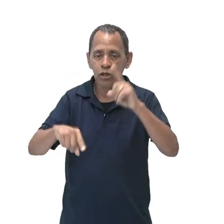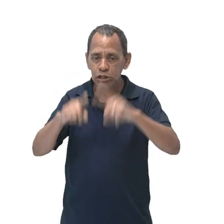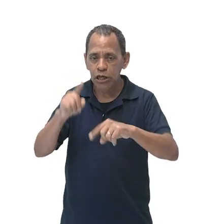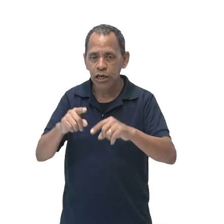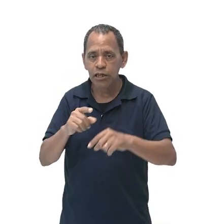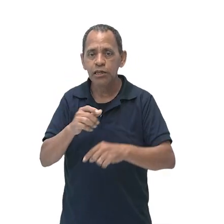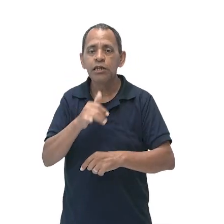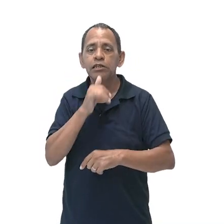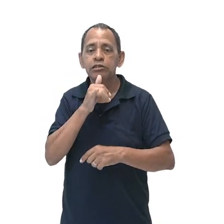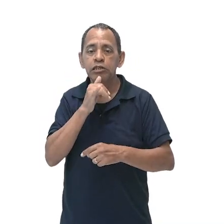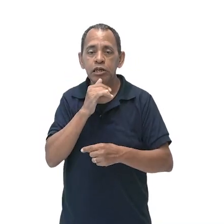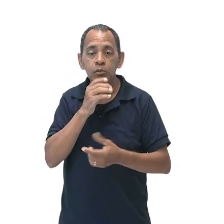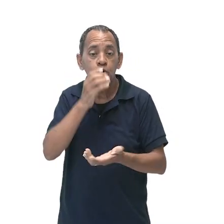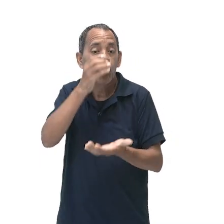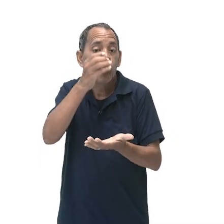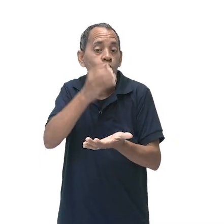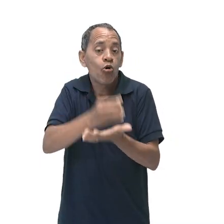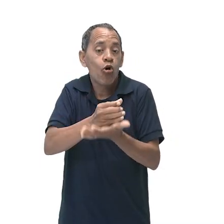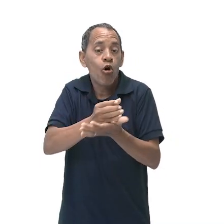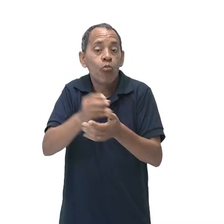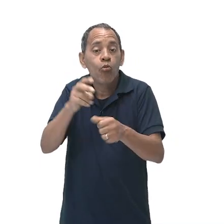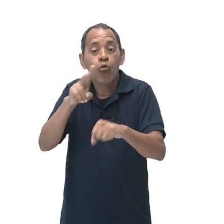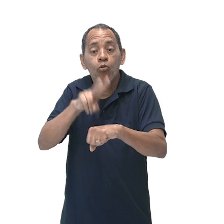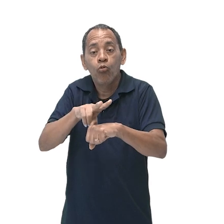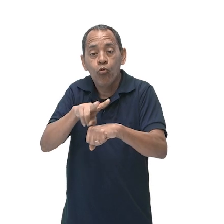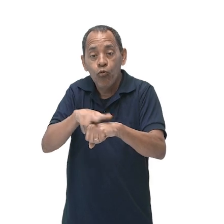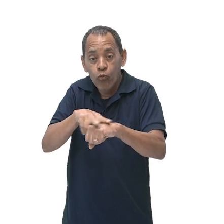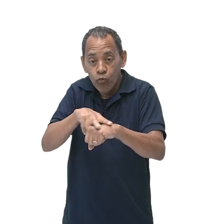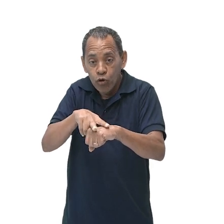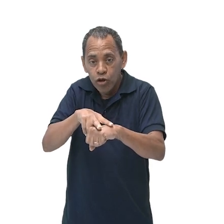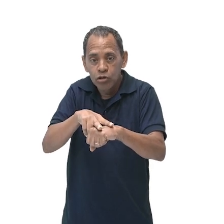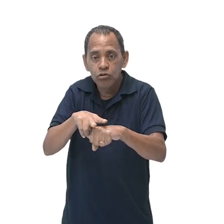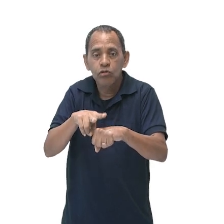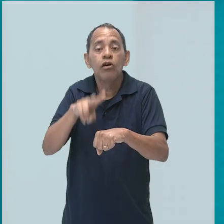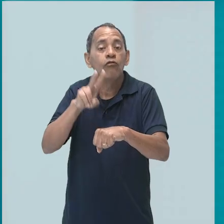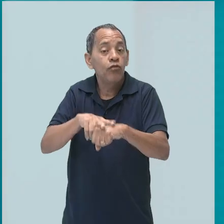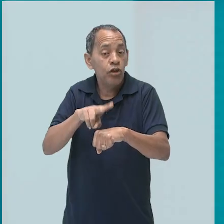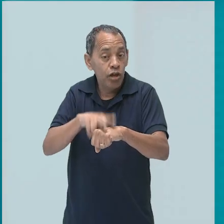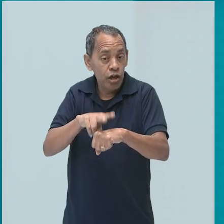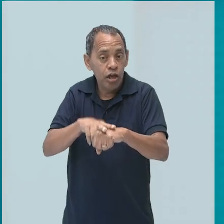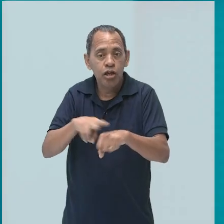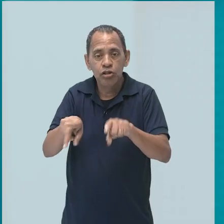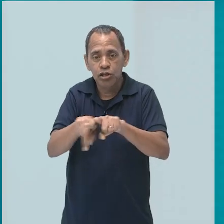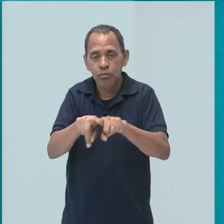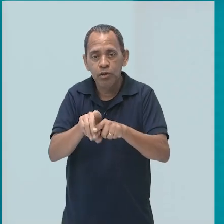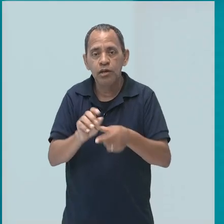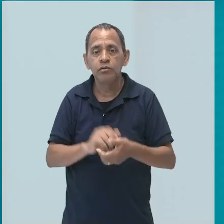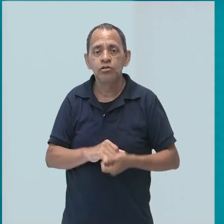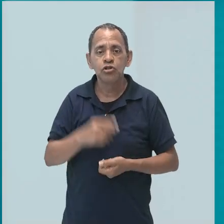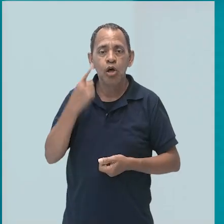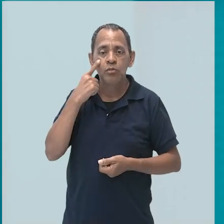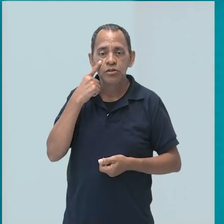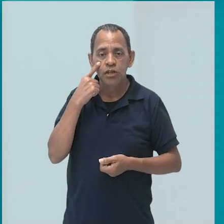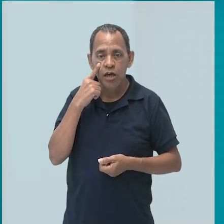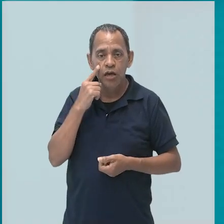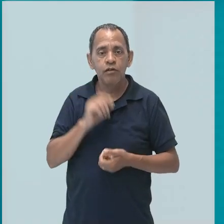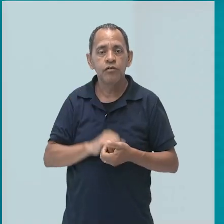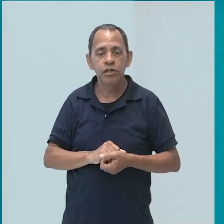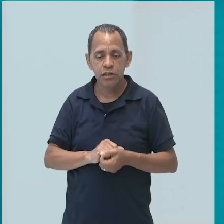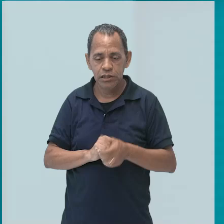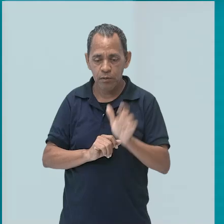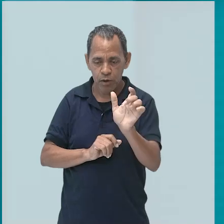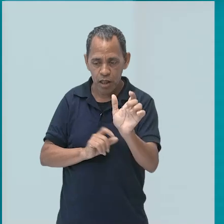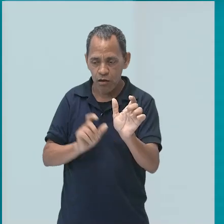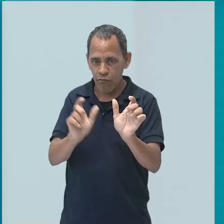A mesma situação. Então, o substantivo copo, a gente percebe que o enunciado é copo